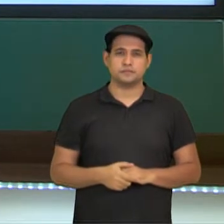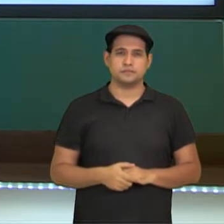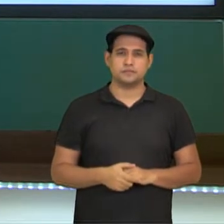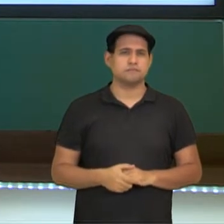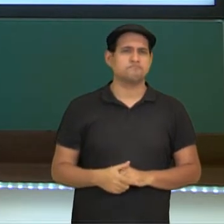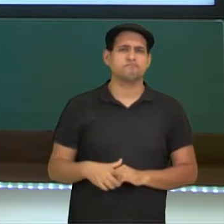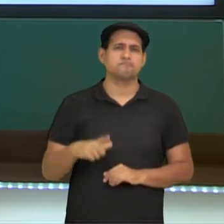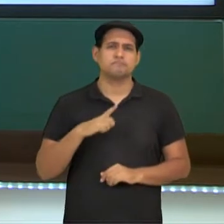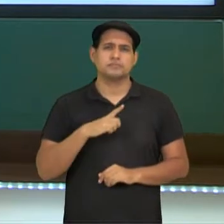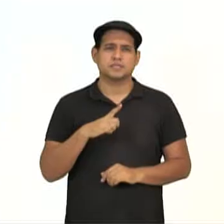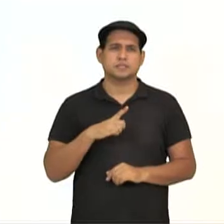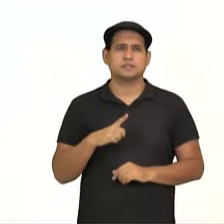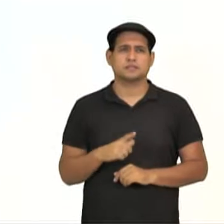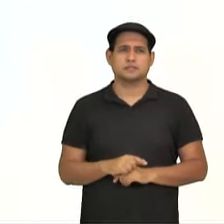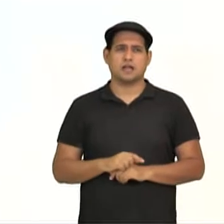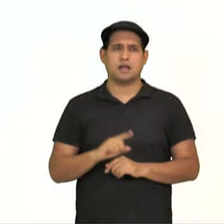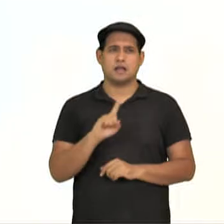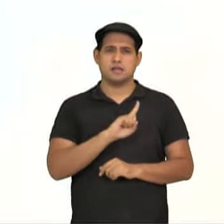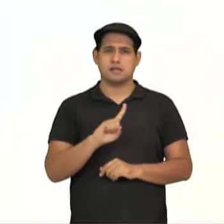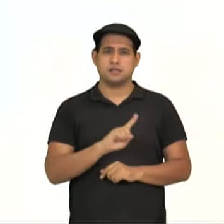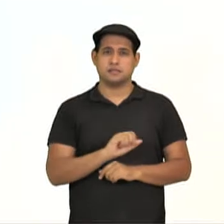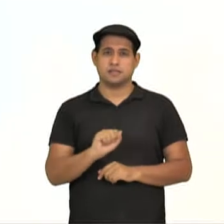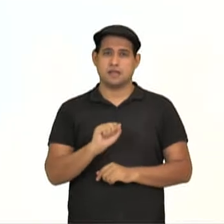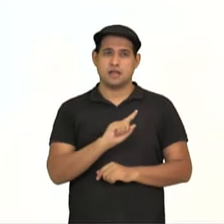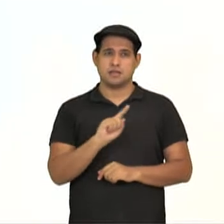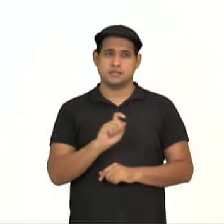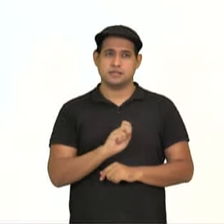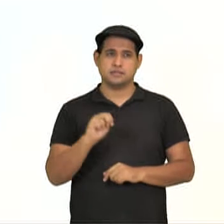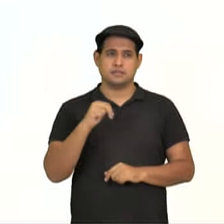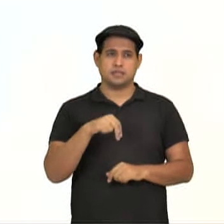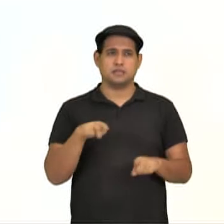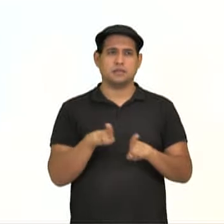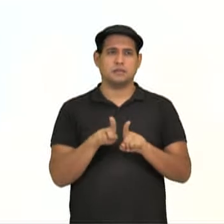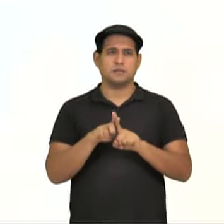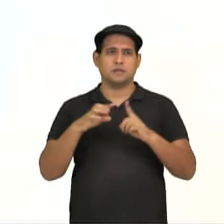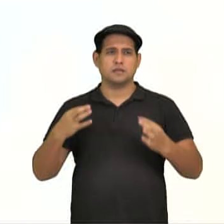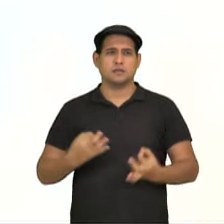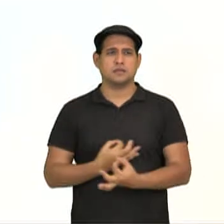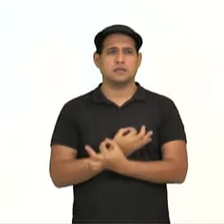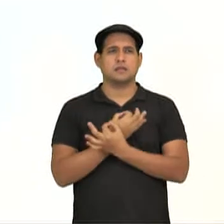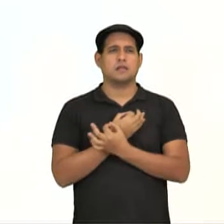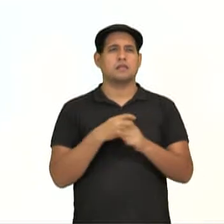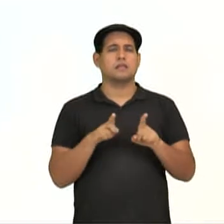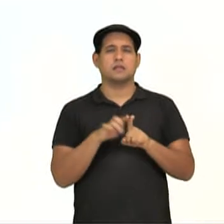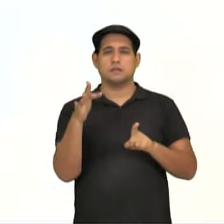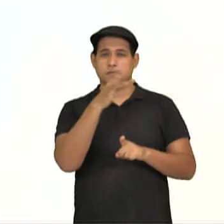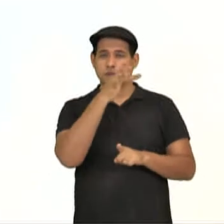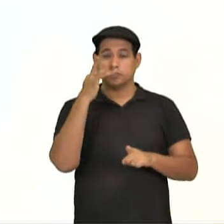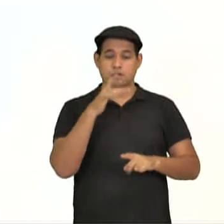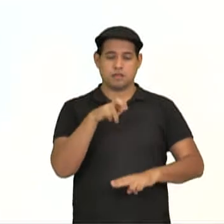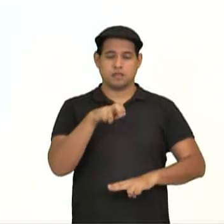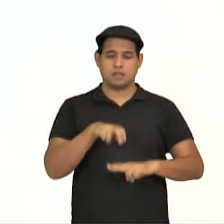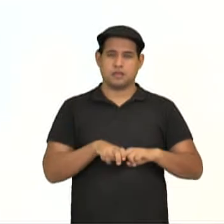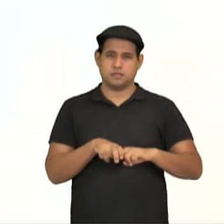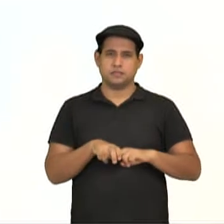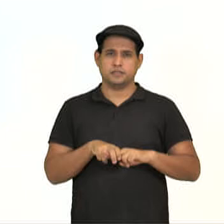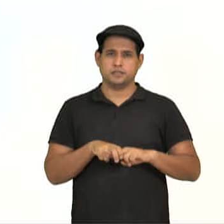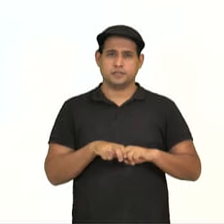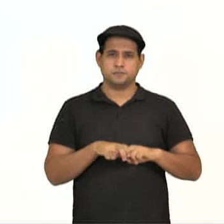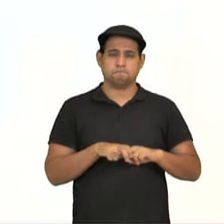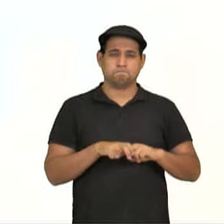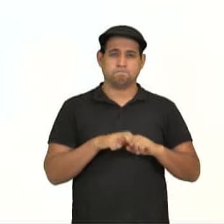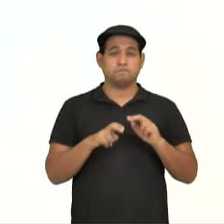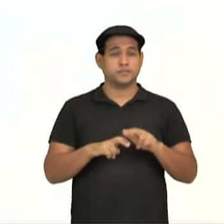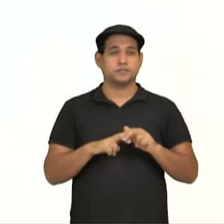nós temos a Zazen, é uma técnica budista e é uma forma de meditação que se pratica com a pessoa sentada. Então, por